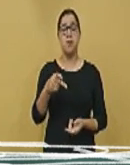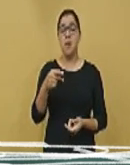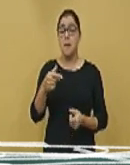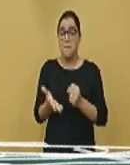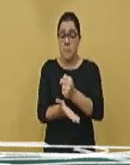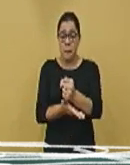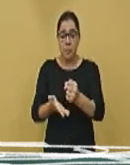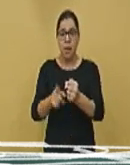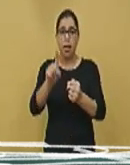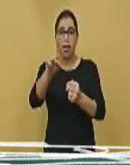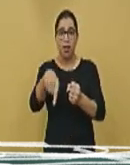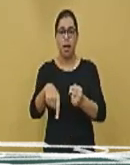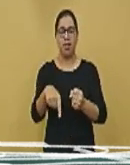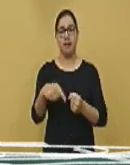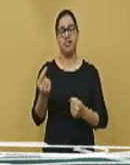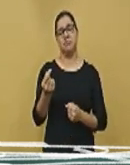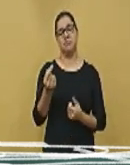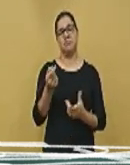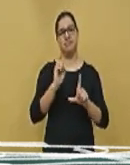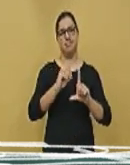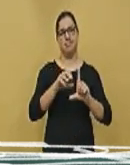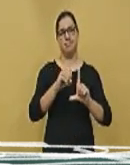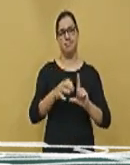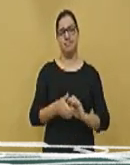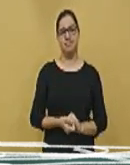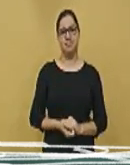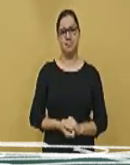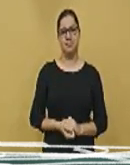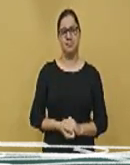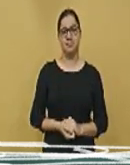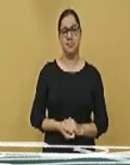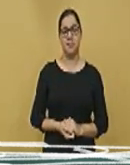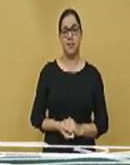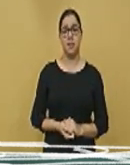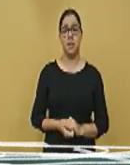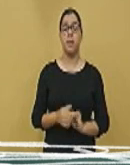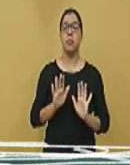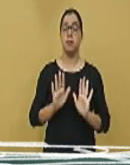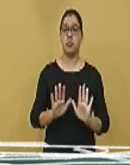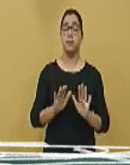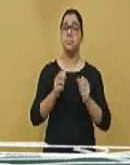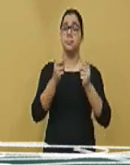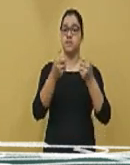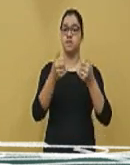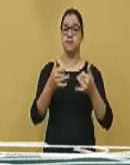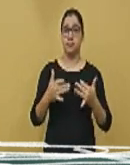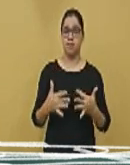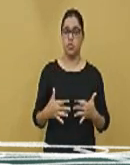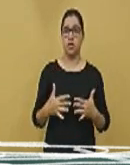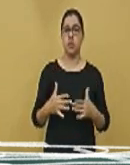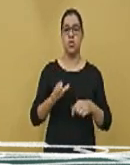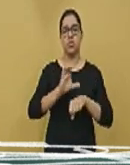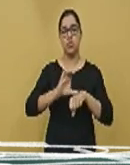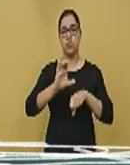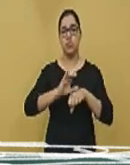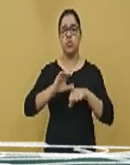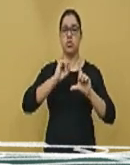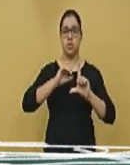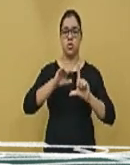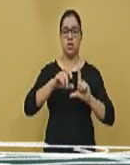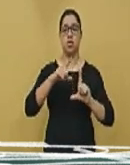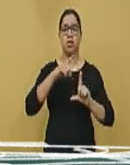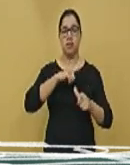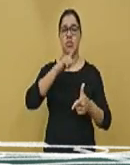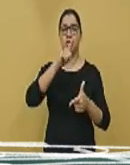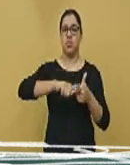educação parte da licenciatura. Então, primeiro eu quero colocar o seguinte. As licenciaturas, elas estão passando por um problema